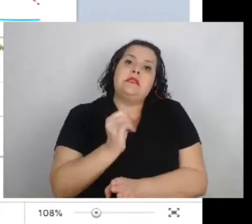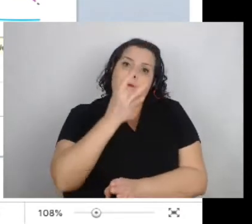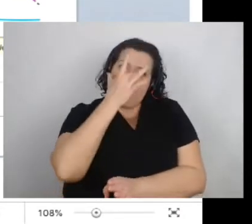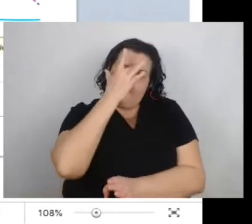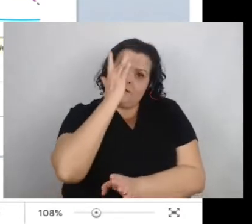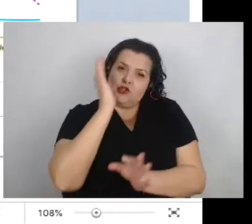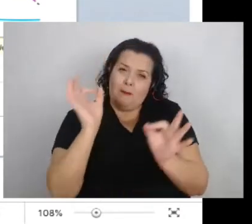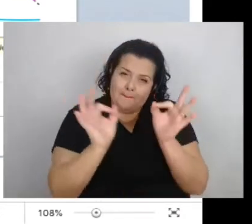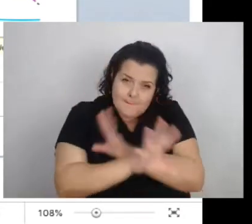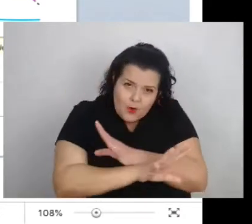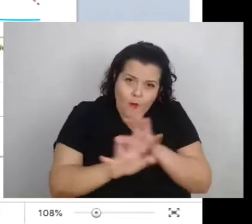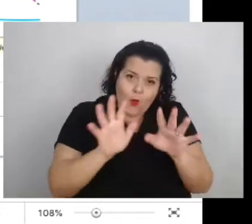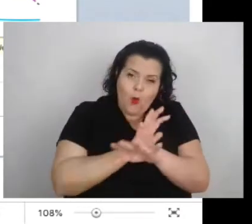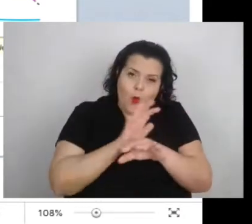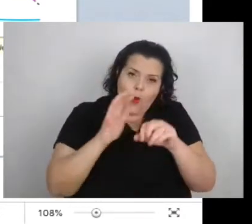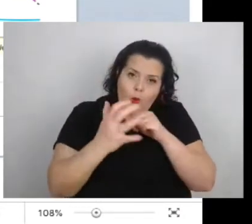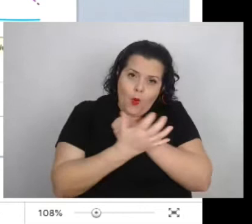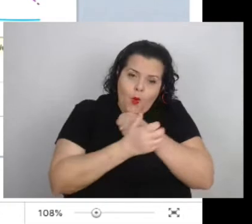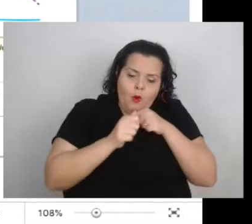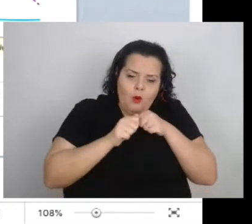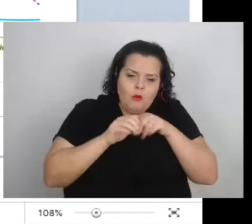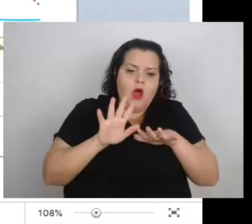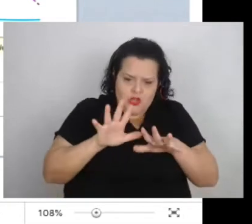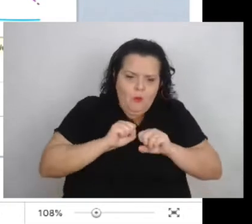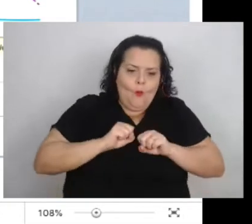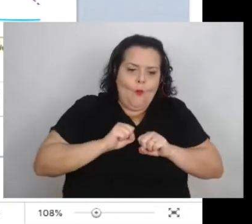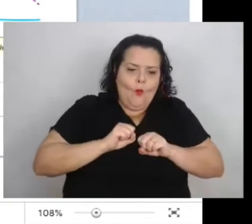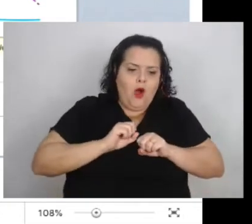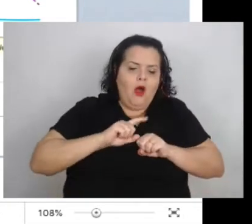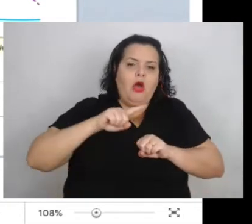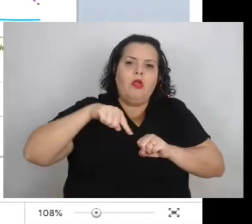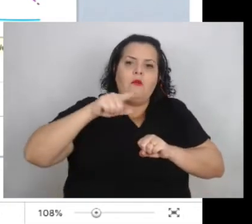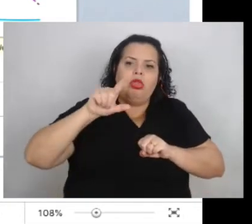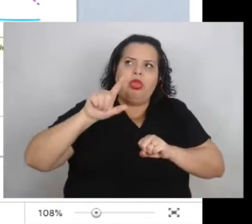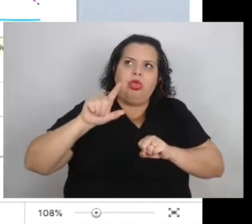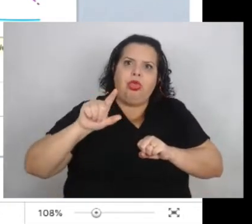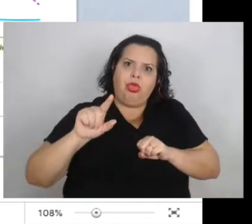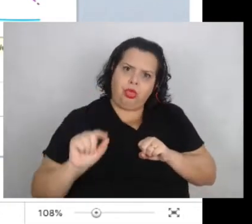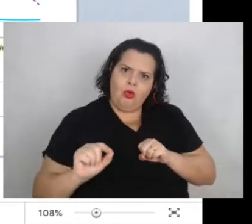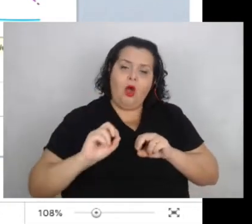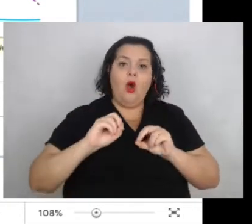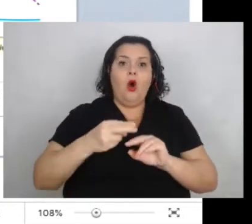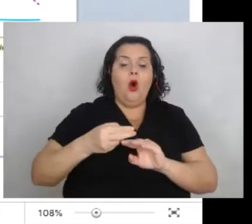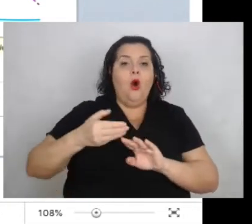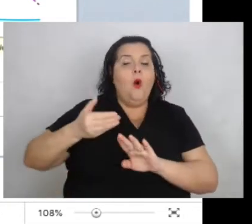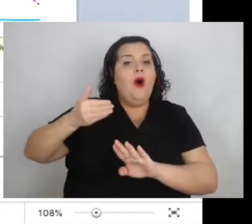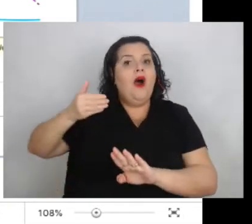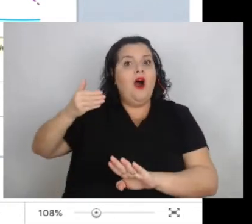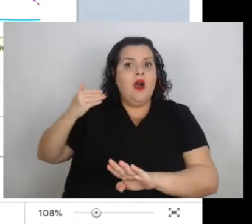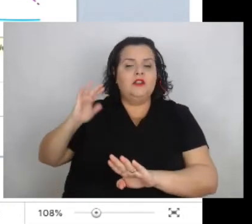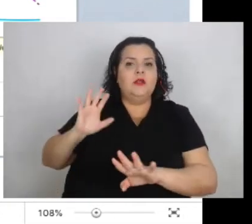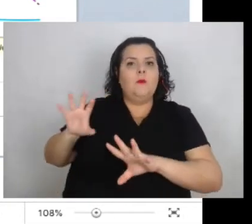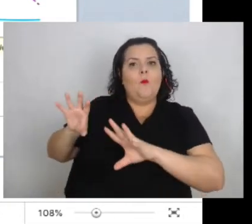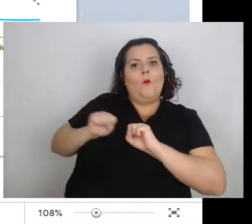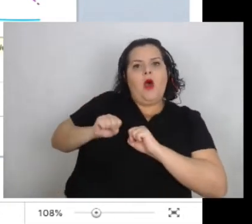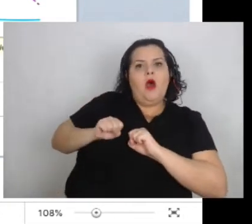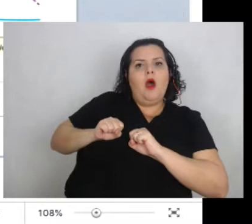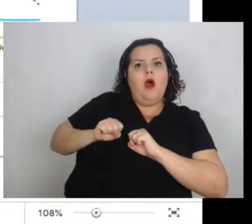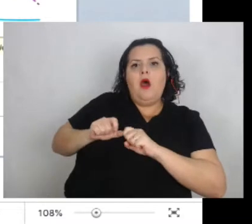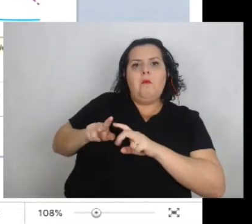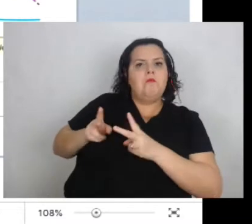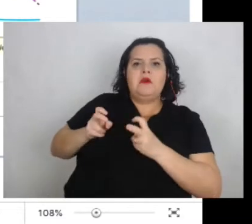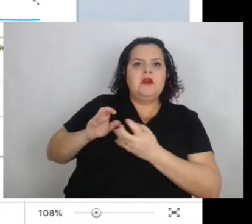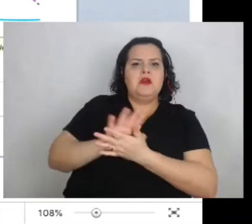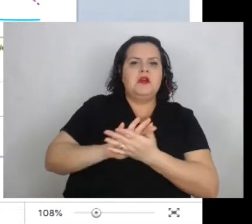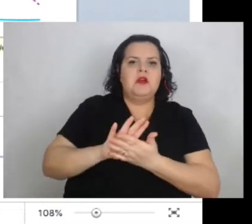relativamente recente, ou para entender uma infecção que o indivíduo já teve, ou então para outros tipos de estudos que vão